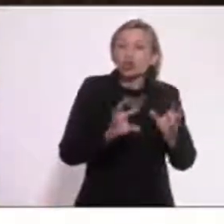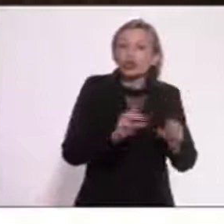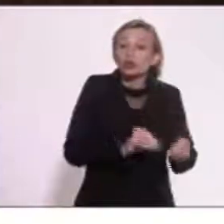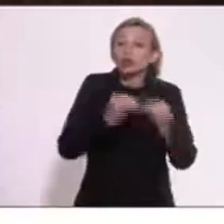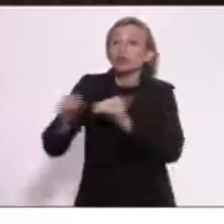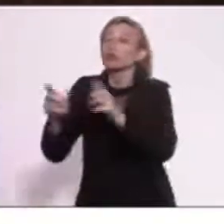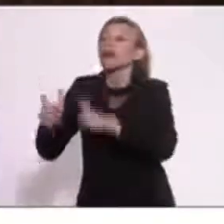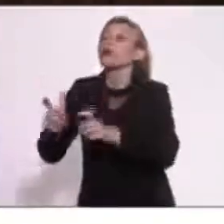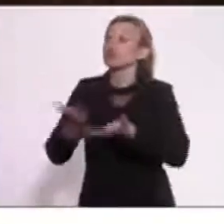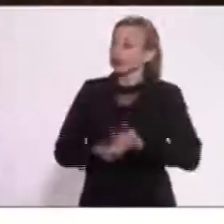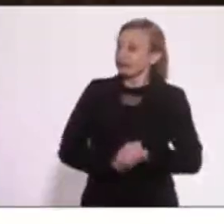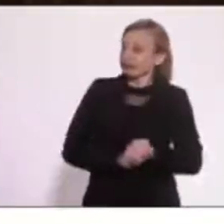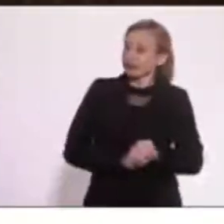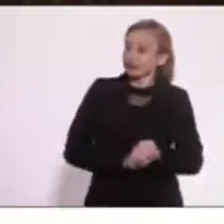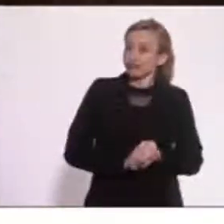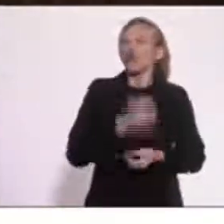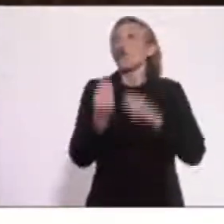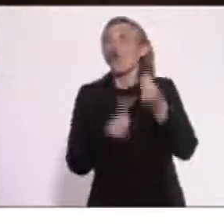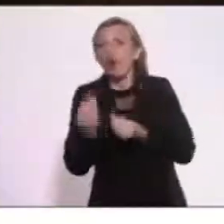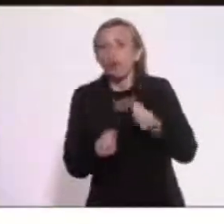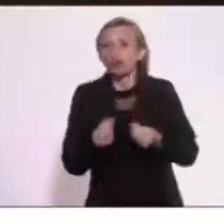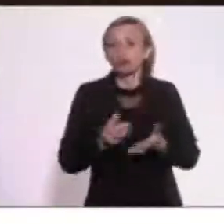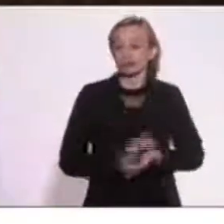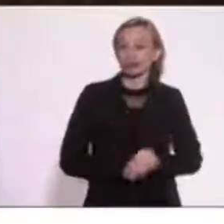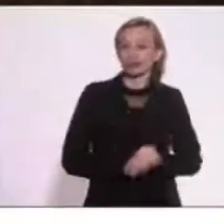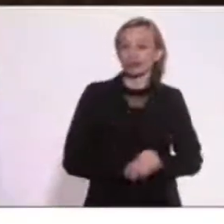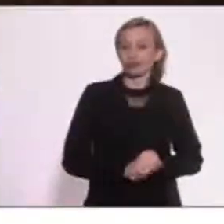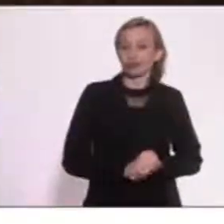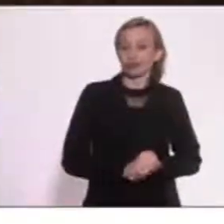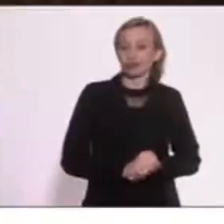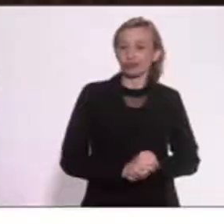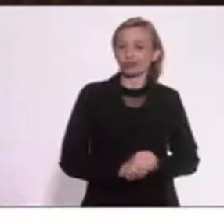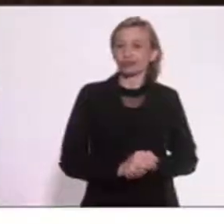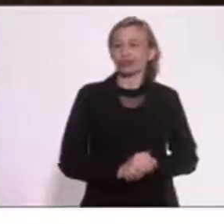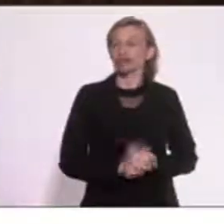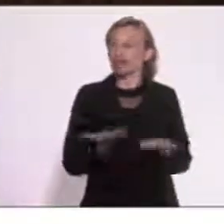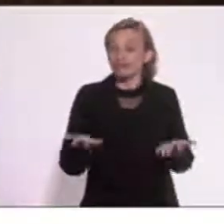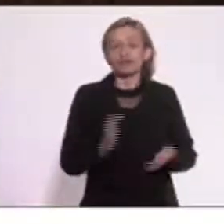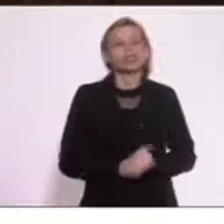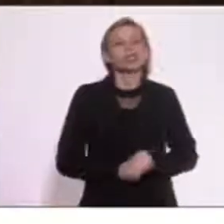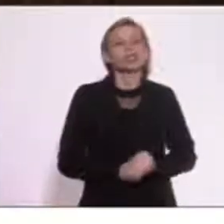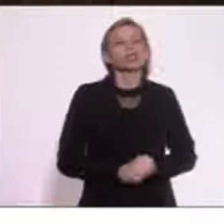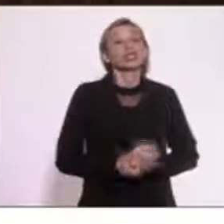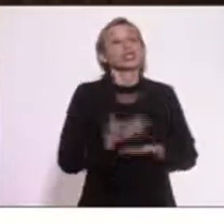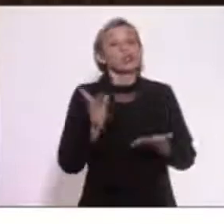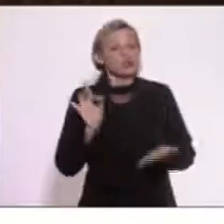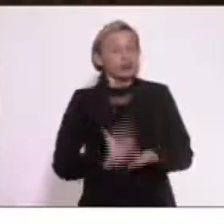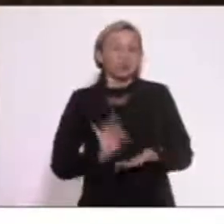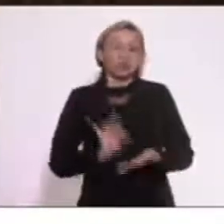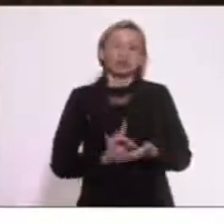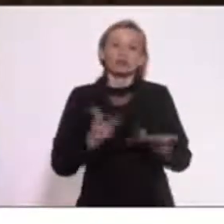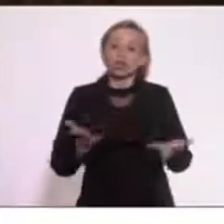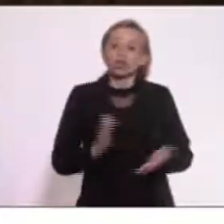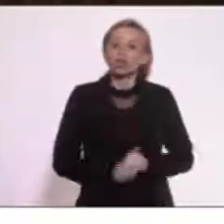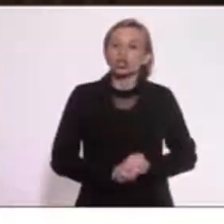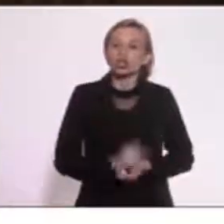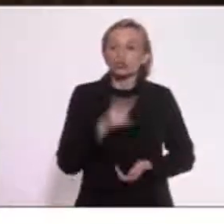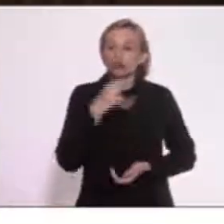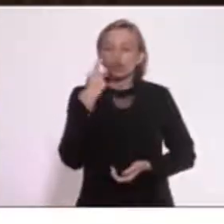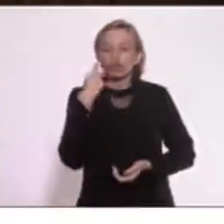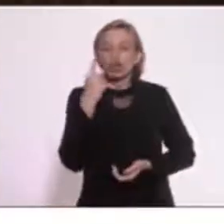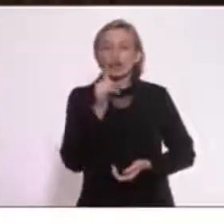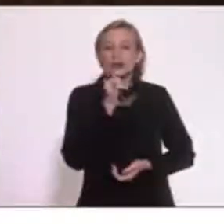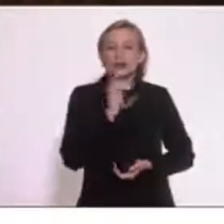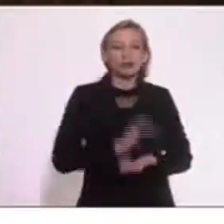destinação deles, para onde, como e quando que deva acontecer. Então, realmente, a gente vê, por